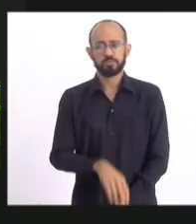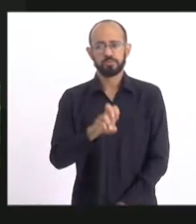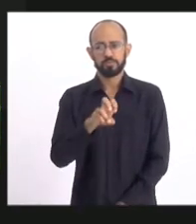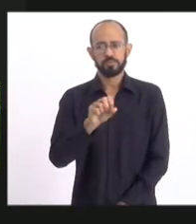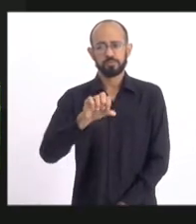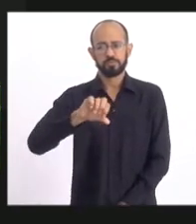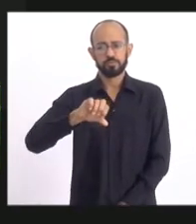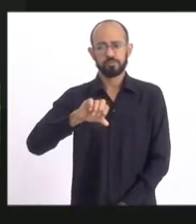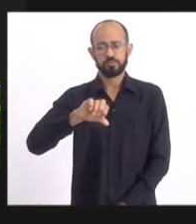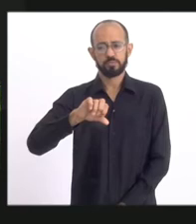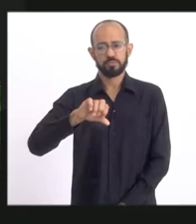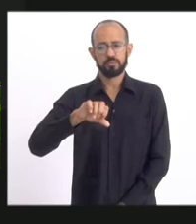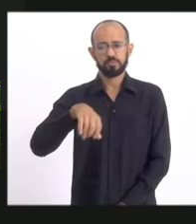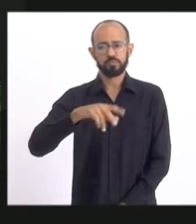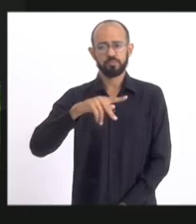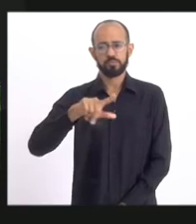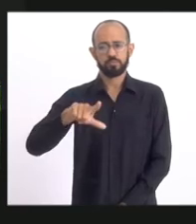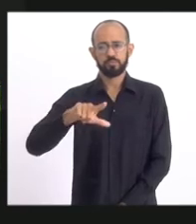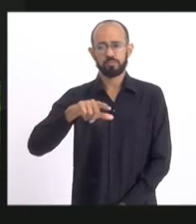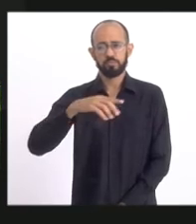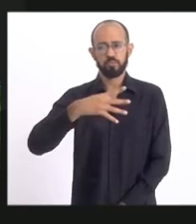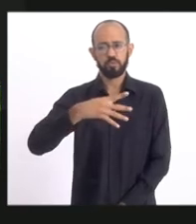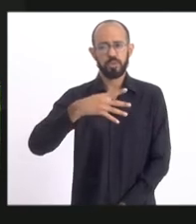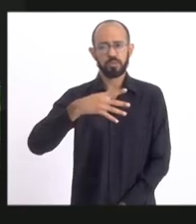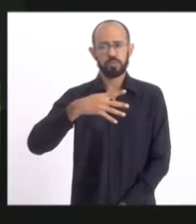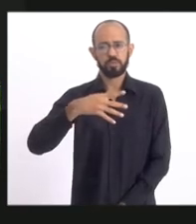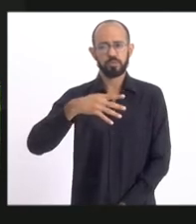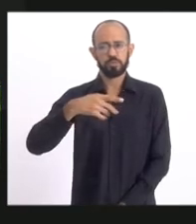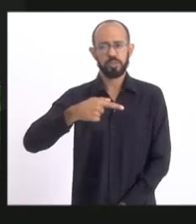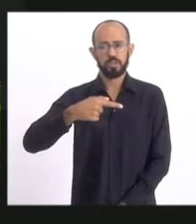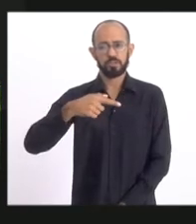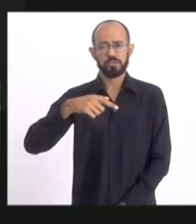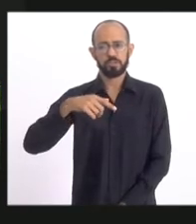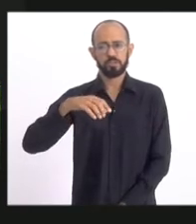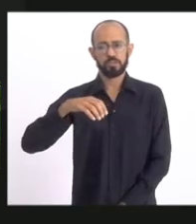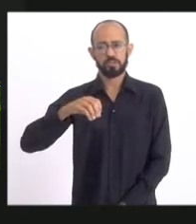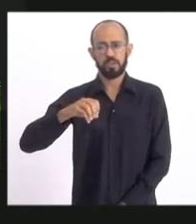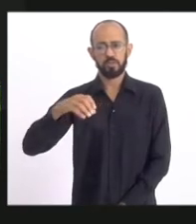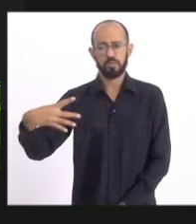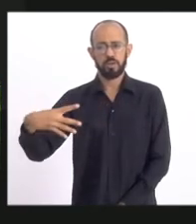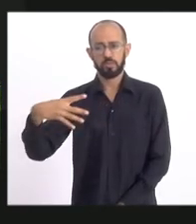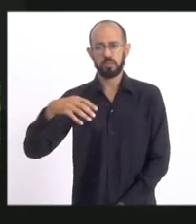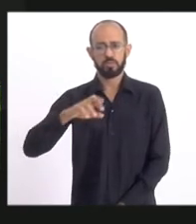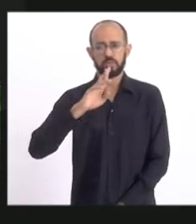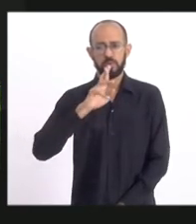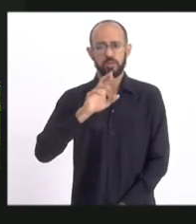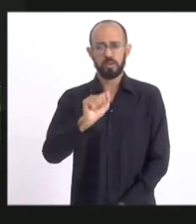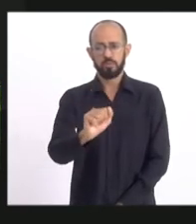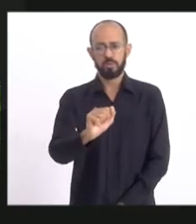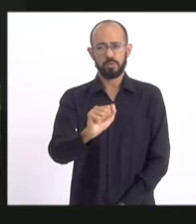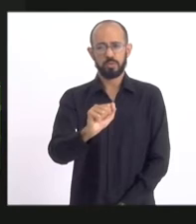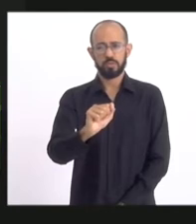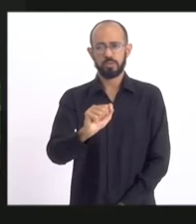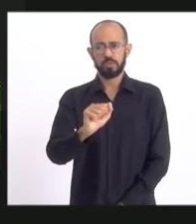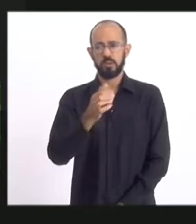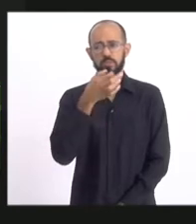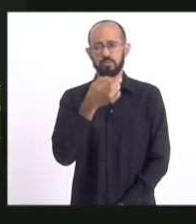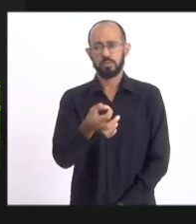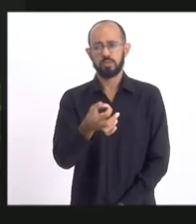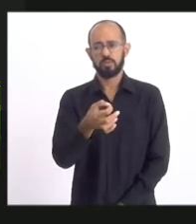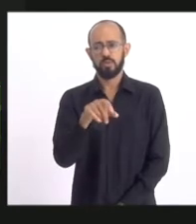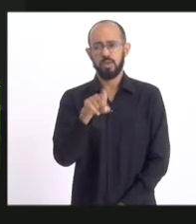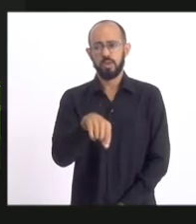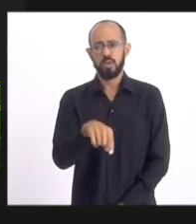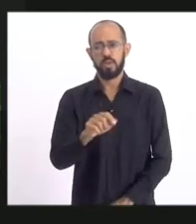59. Projeto de lei 4704 de 2021, autoria do deputado Rodrigo Amorim. O parecer